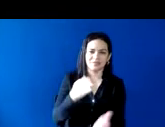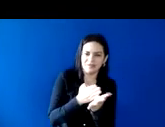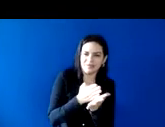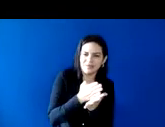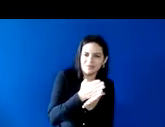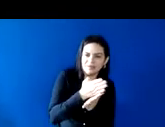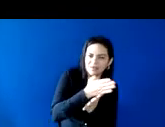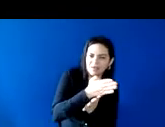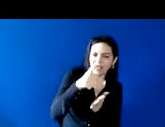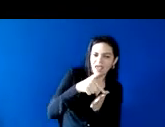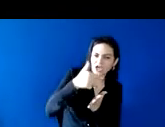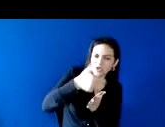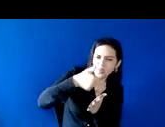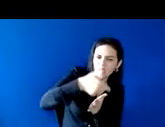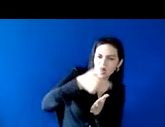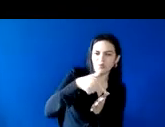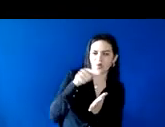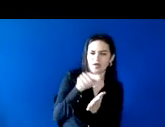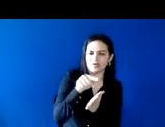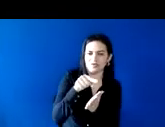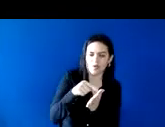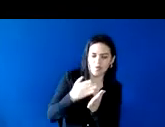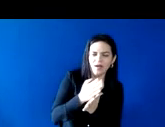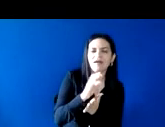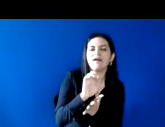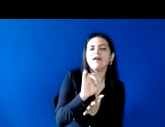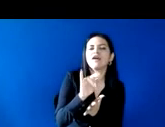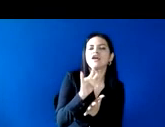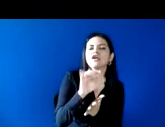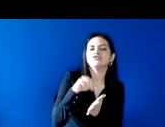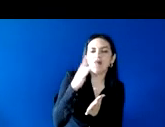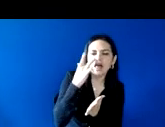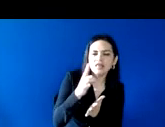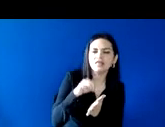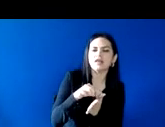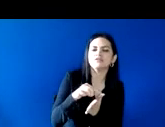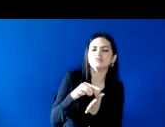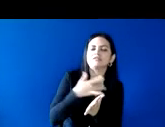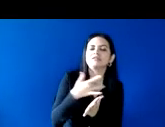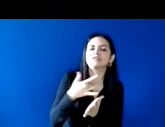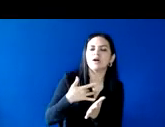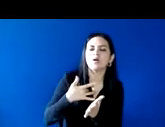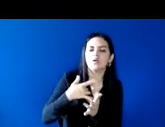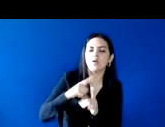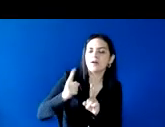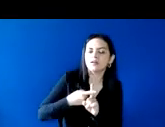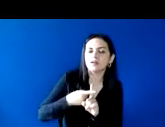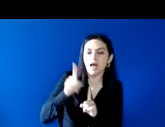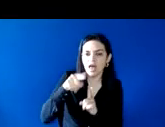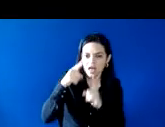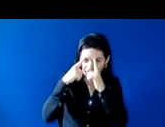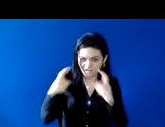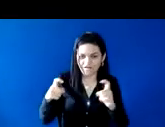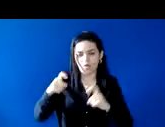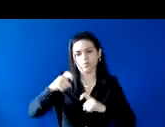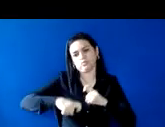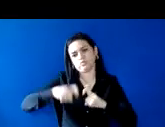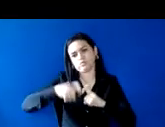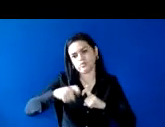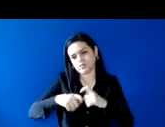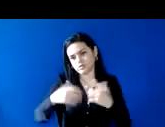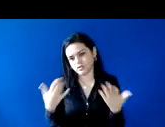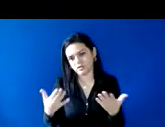de atuação, de atenção à saúde materna, que é a violência sexual, inclusive oferecendo a pílula